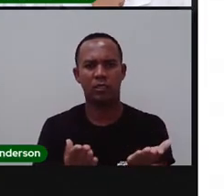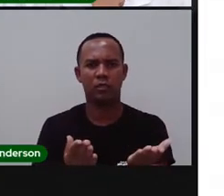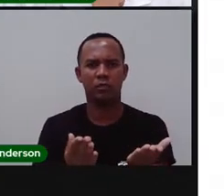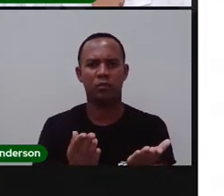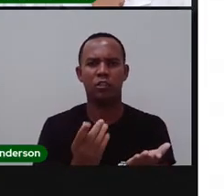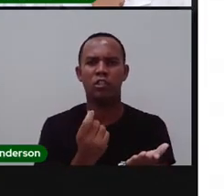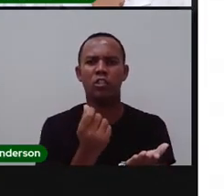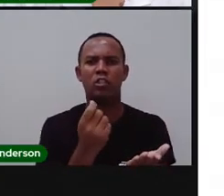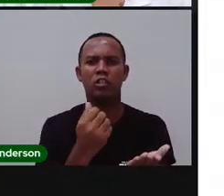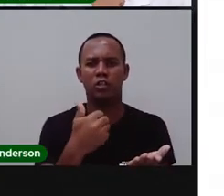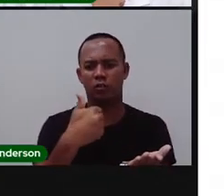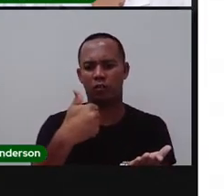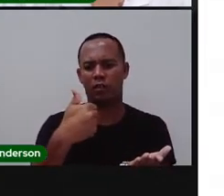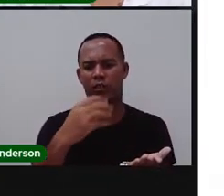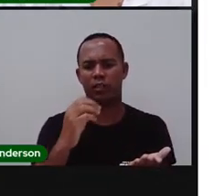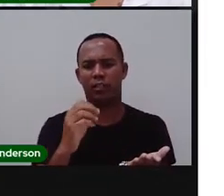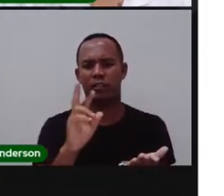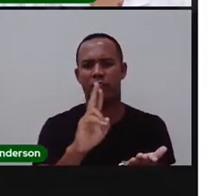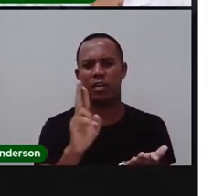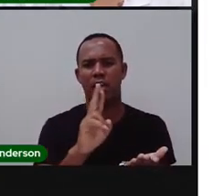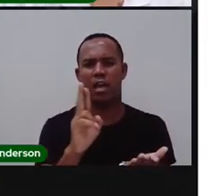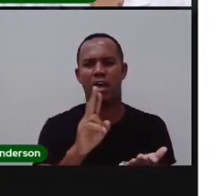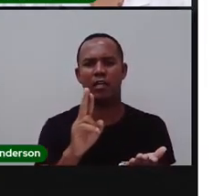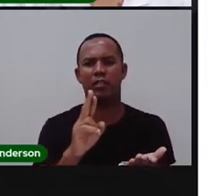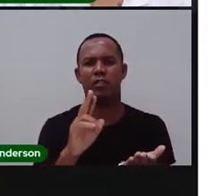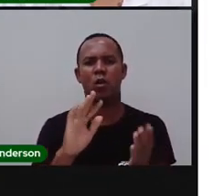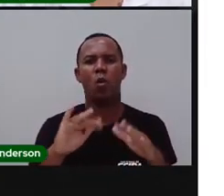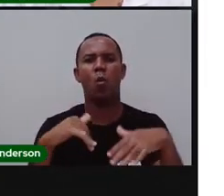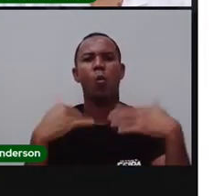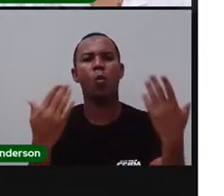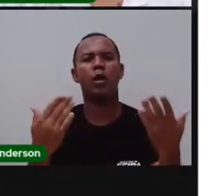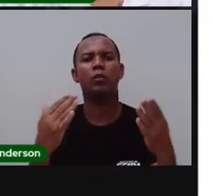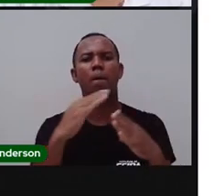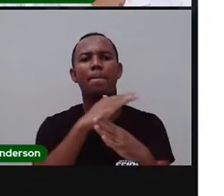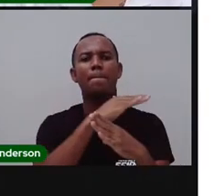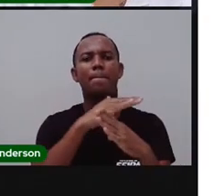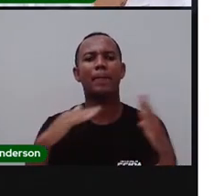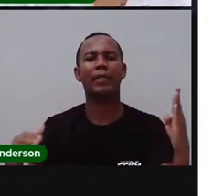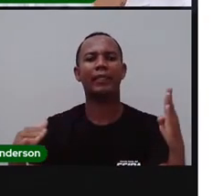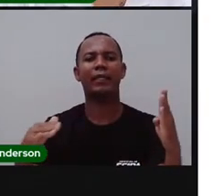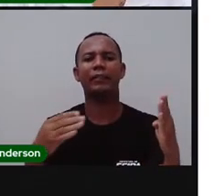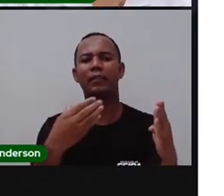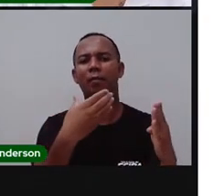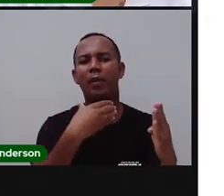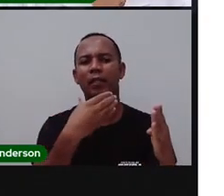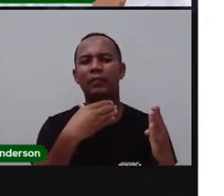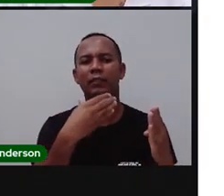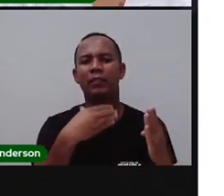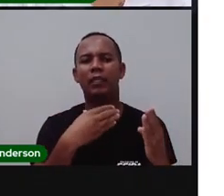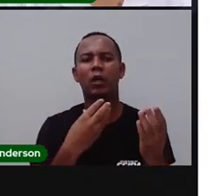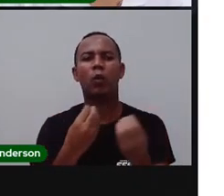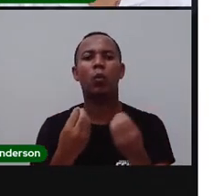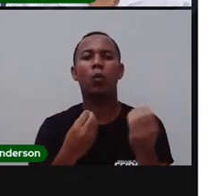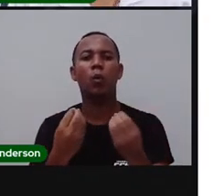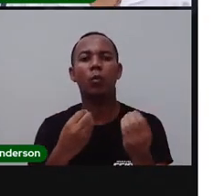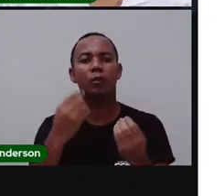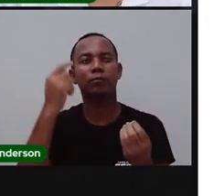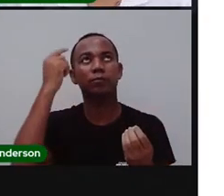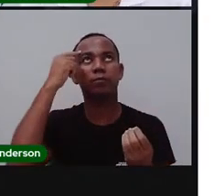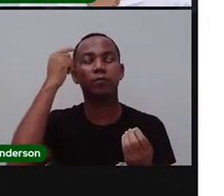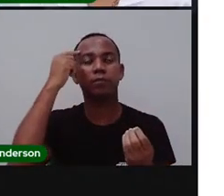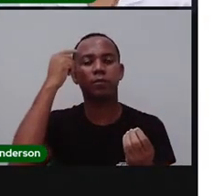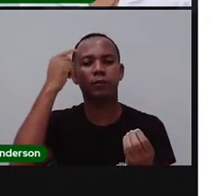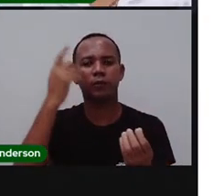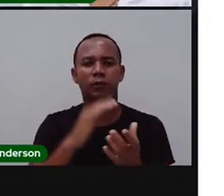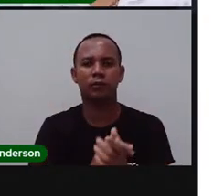10 reais, quanto custa meio quilo de maçã? A prova vai ajudar vocês a raciocinar um pouquinho